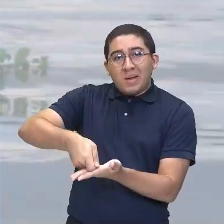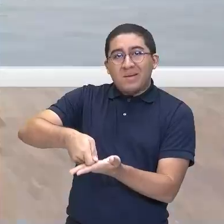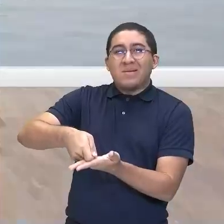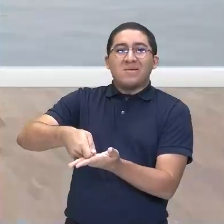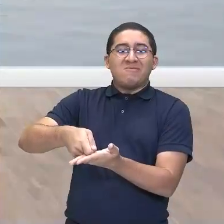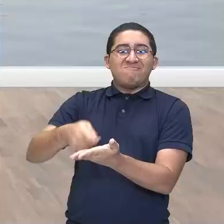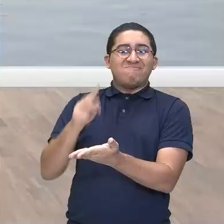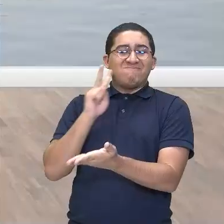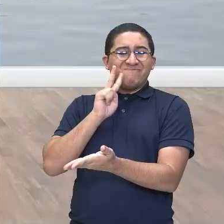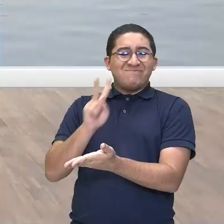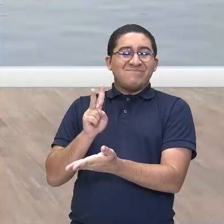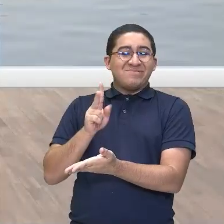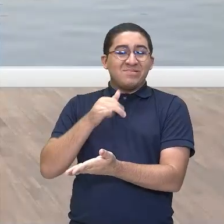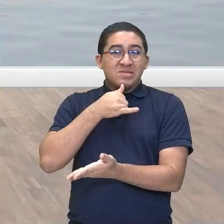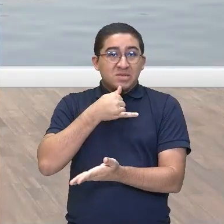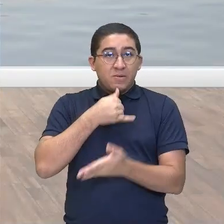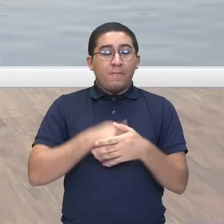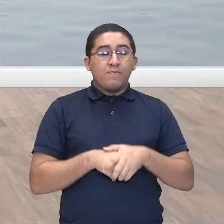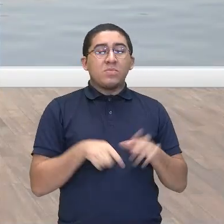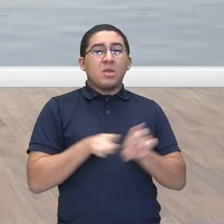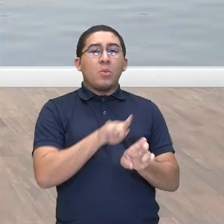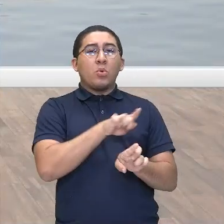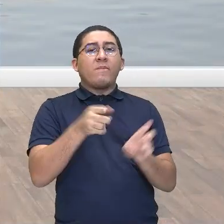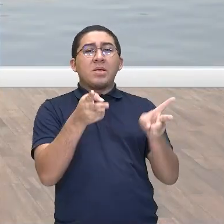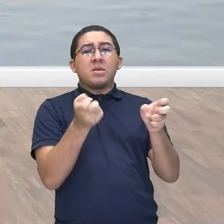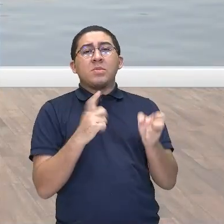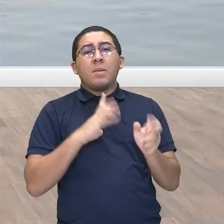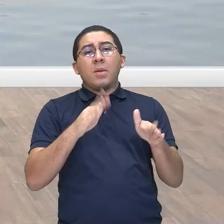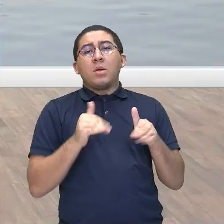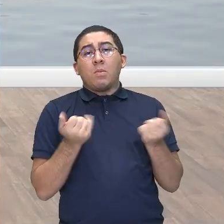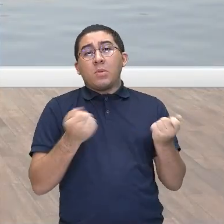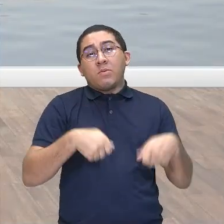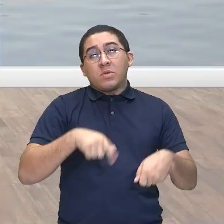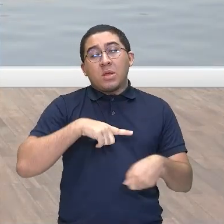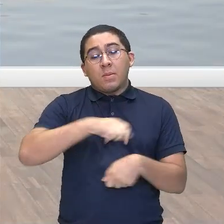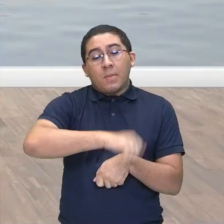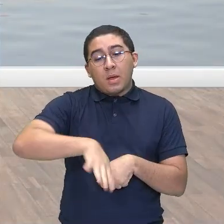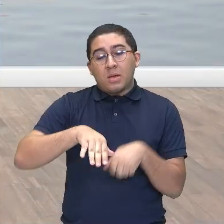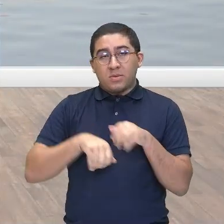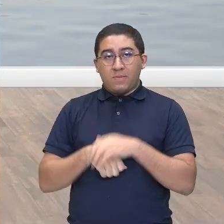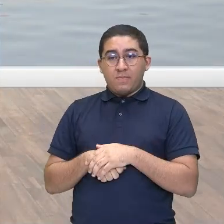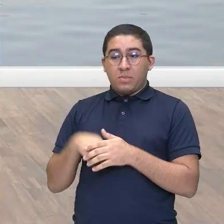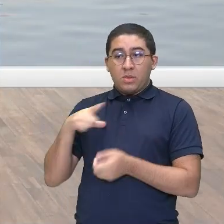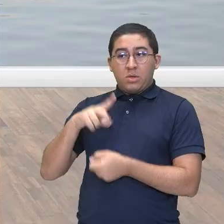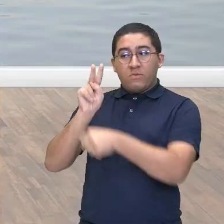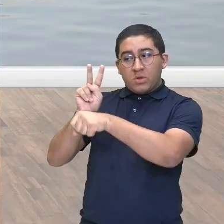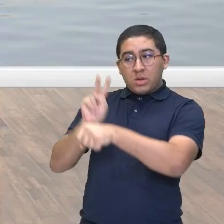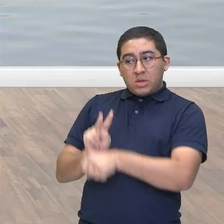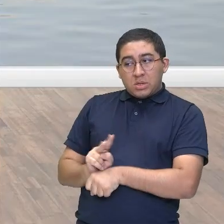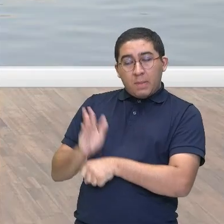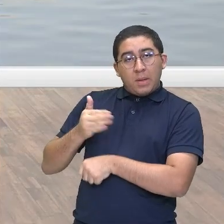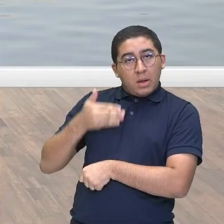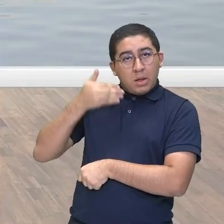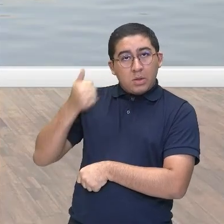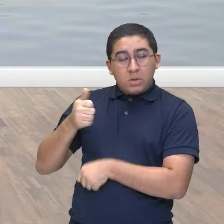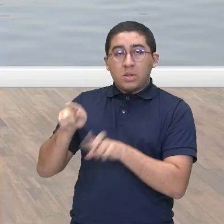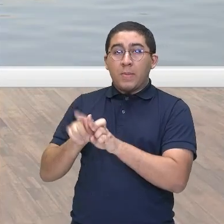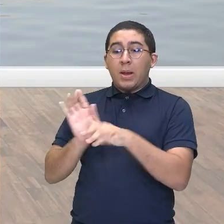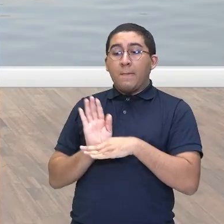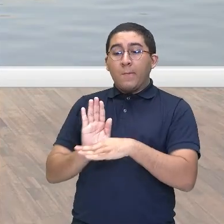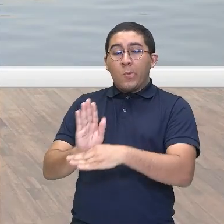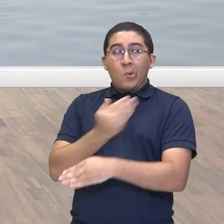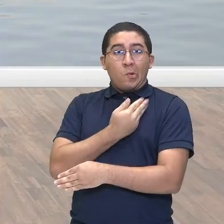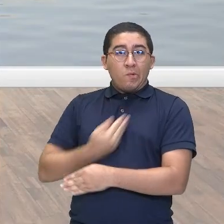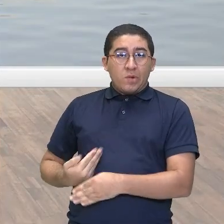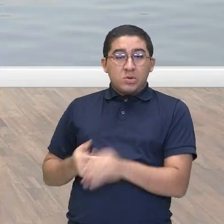desanima. E o que o senhor vê assim que poderia melhorar nesse cenário? Mais fiscalização e apoio do governo